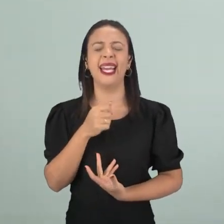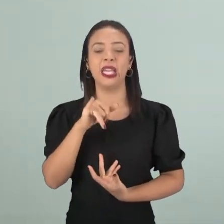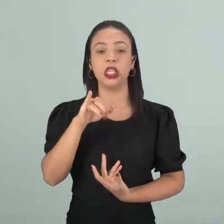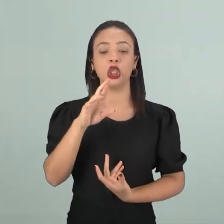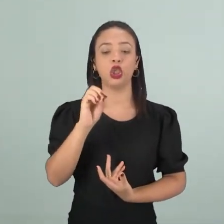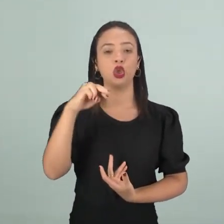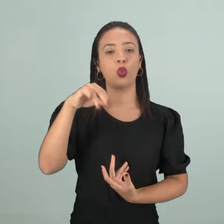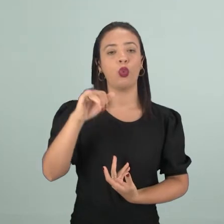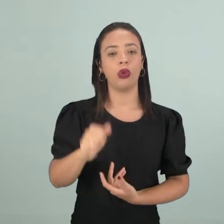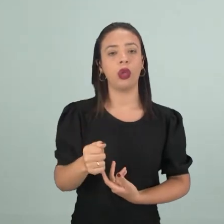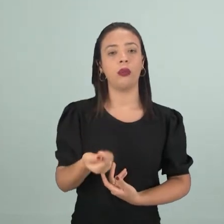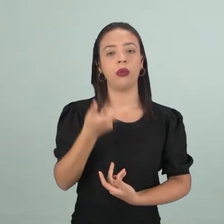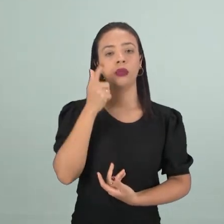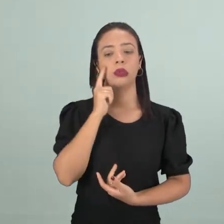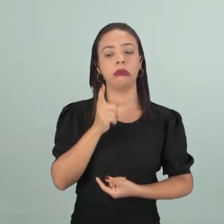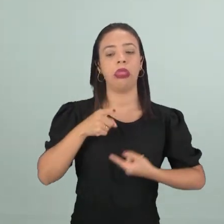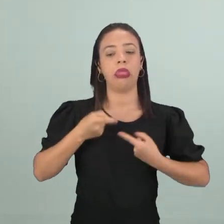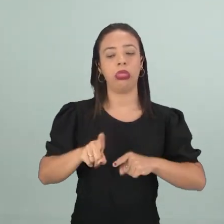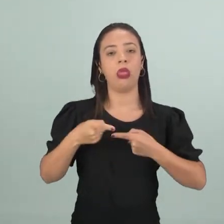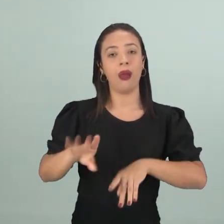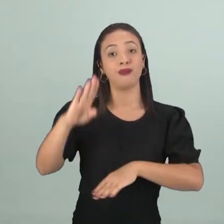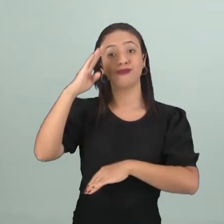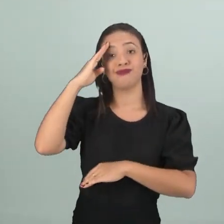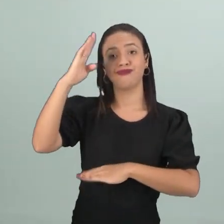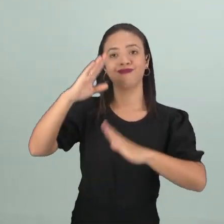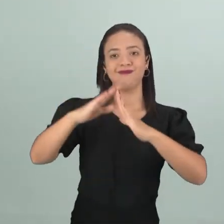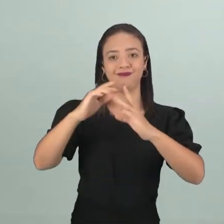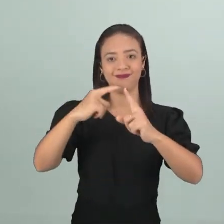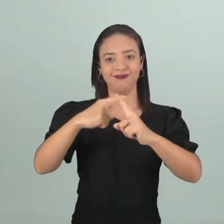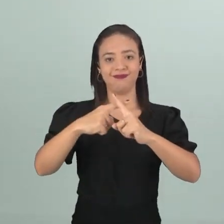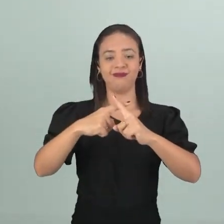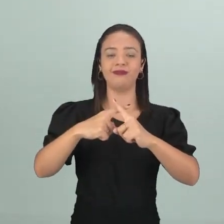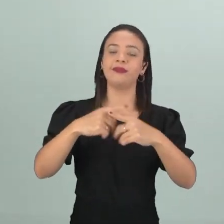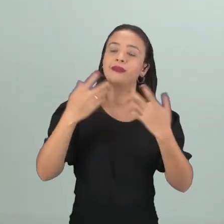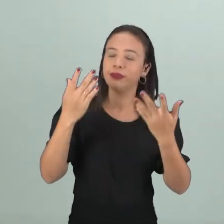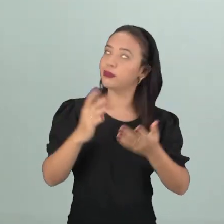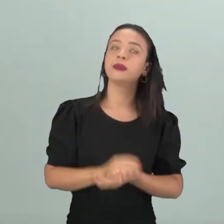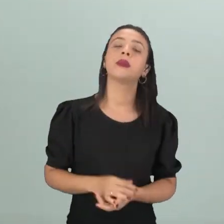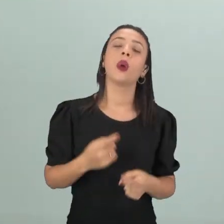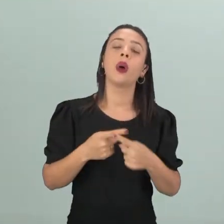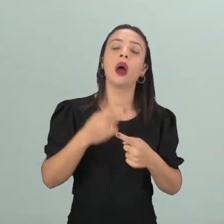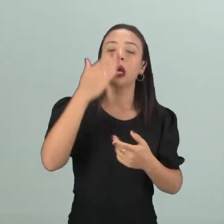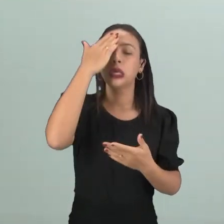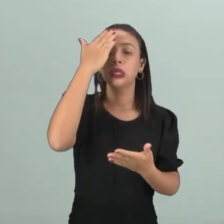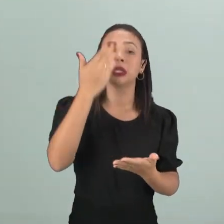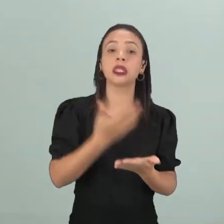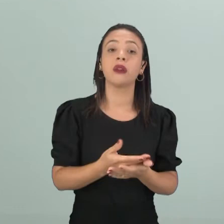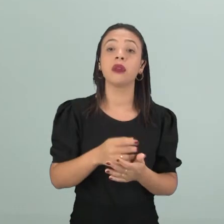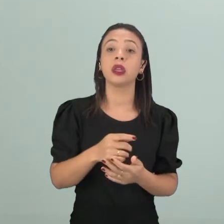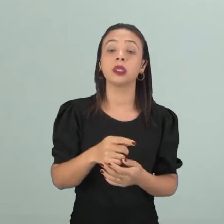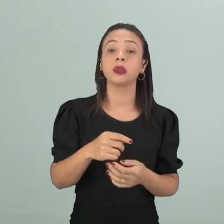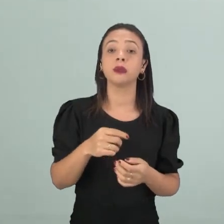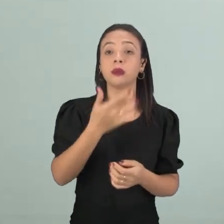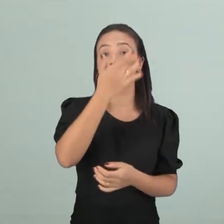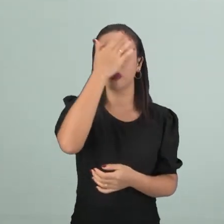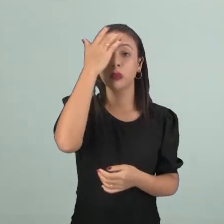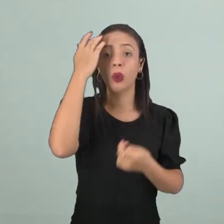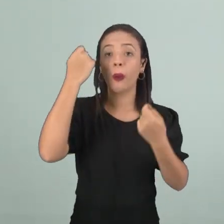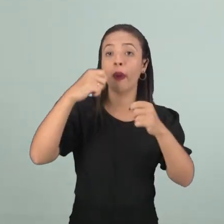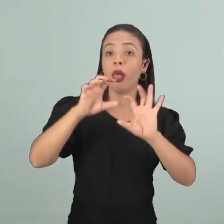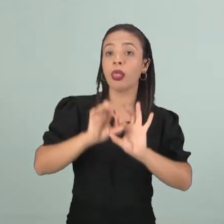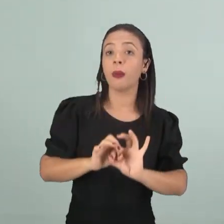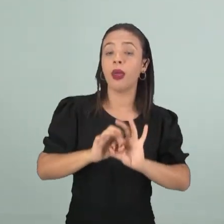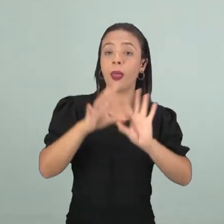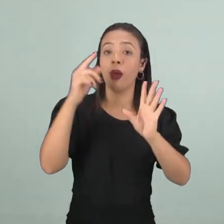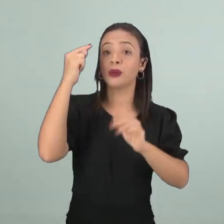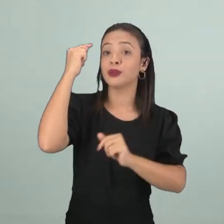para poder criticar principalmente a igreja, certo? Porque ele defendia a nossa liberdade individual de pensamento,